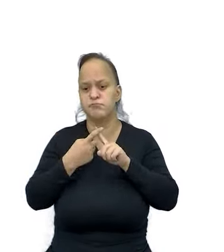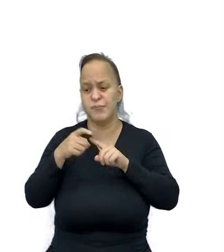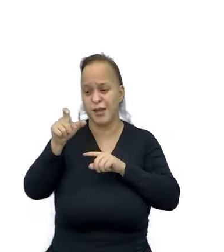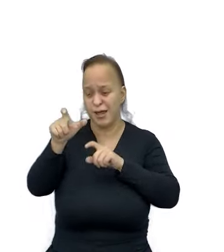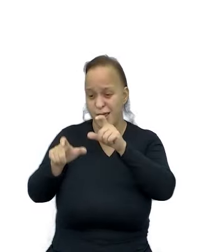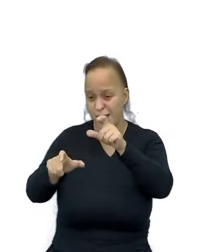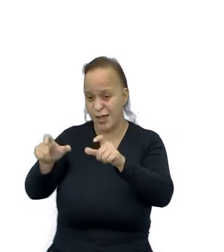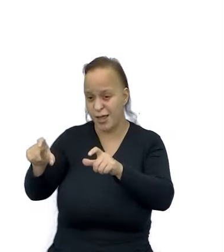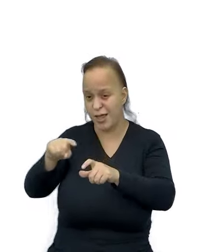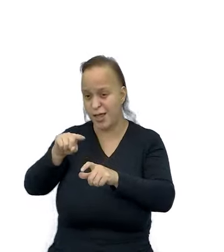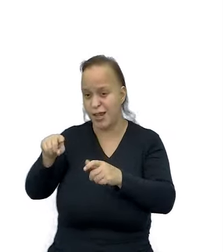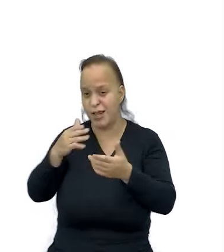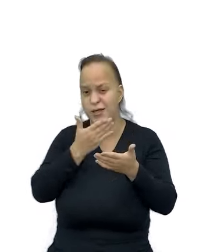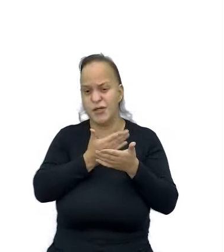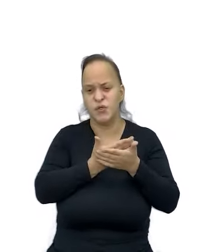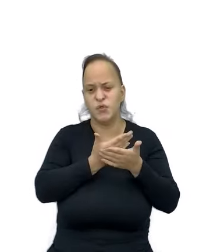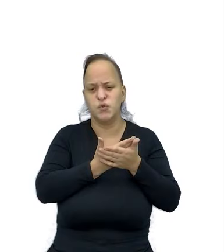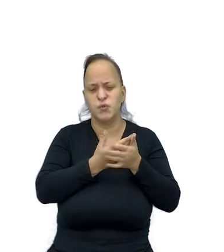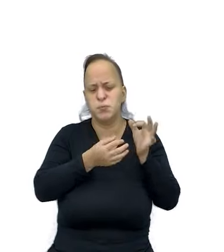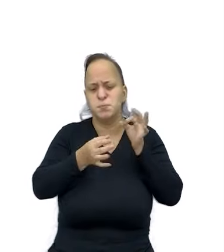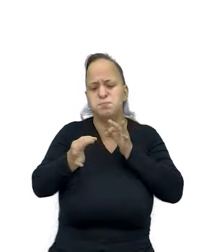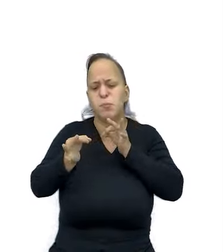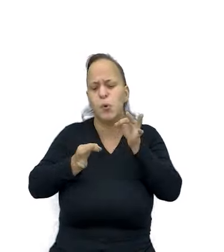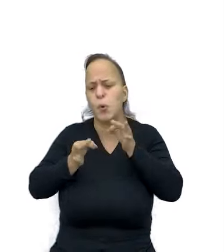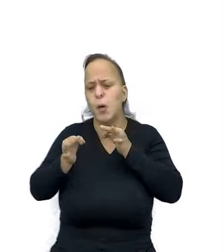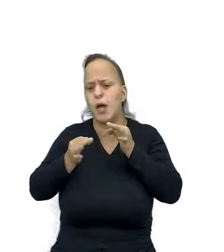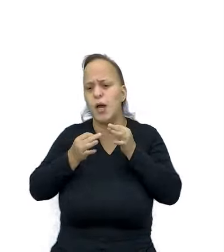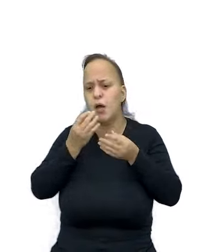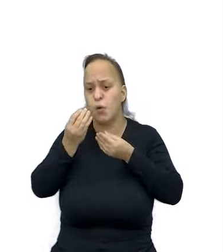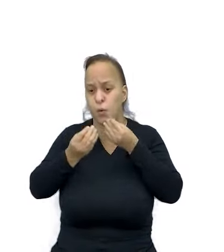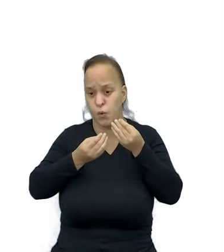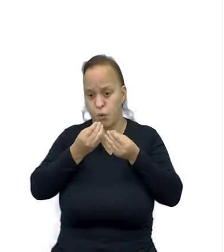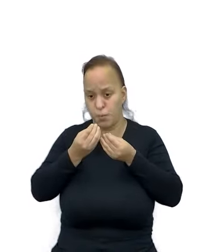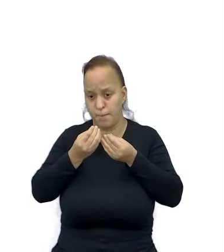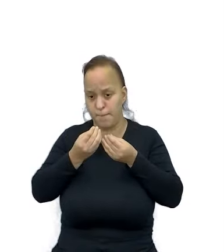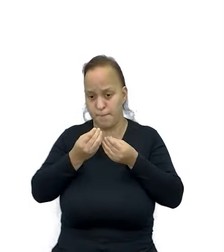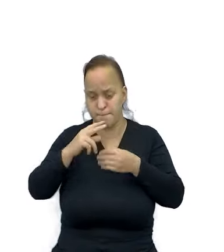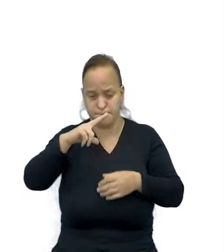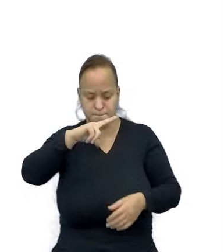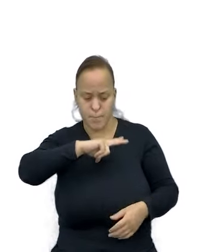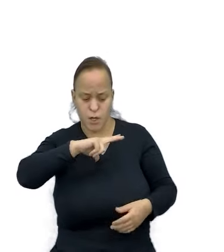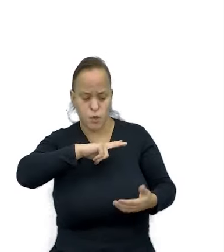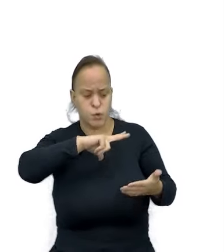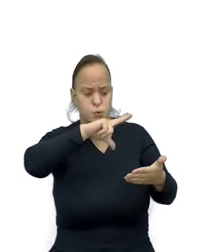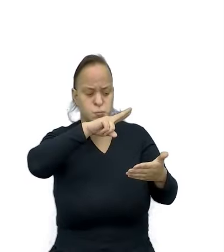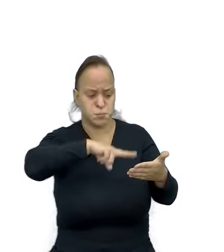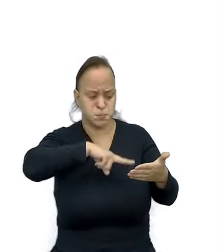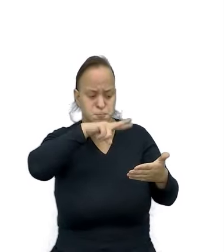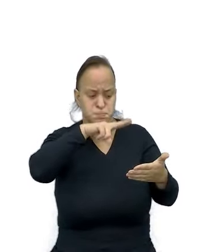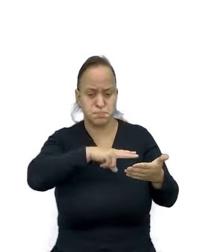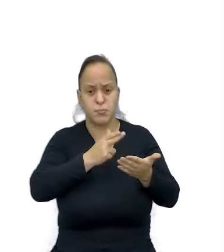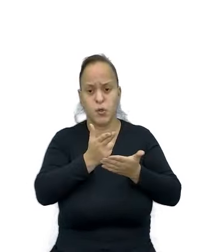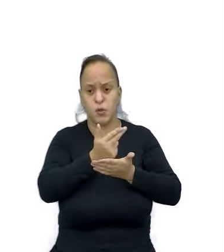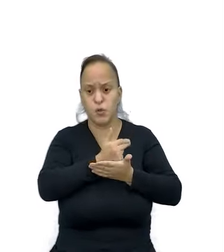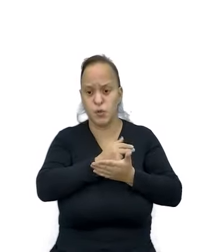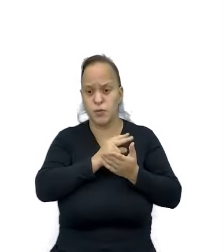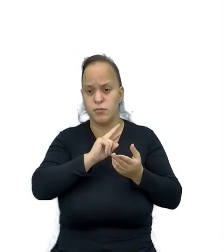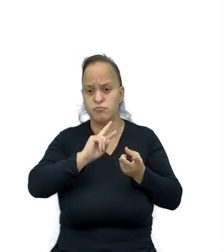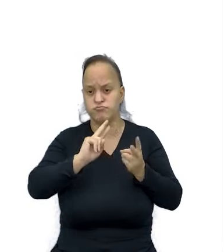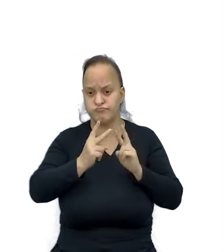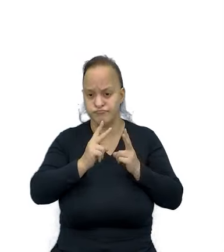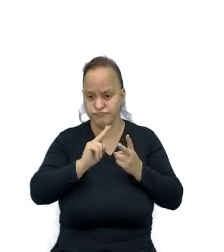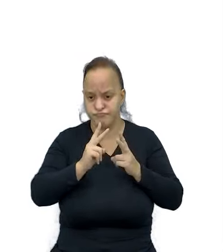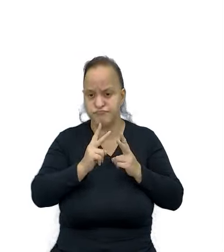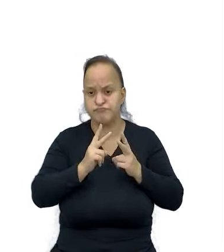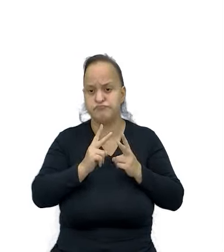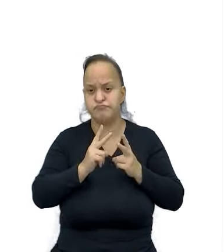para realizar essa leitura da carta ao leitor, tá? Uma leitura individual do gênero lista, construção de sentidos do